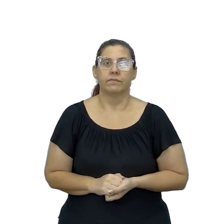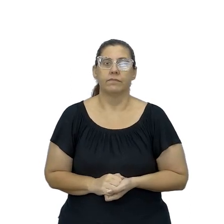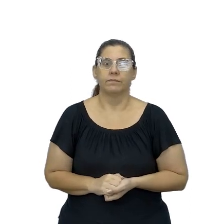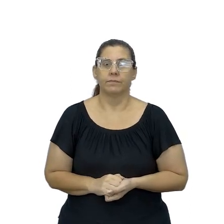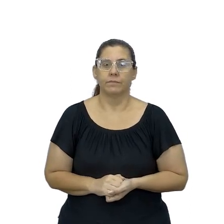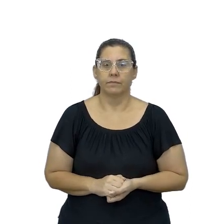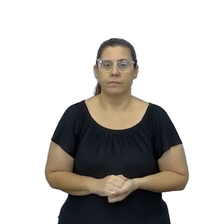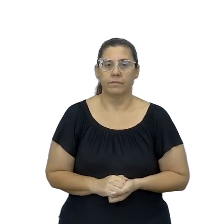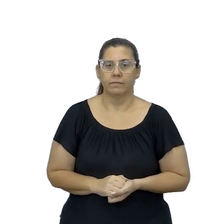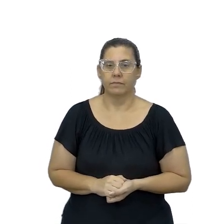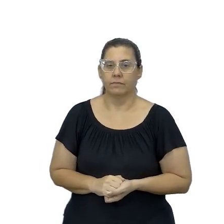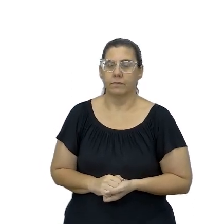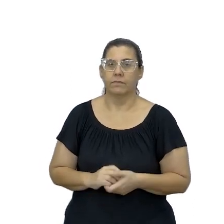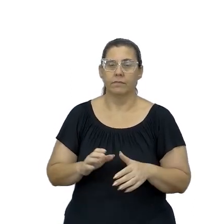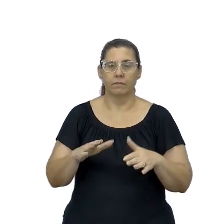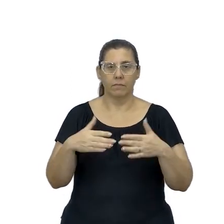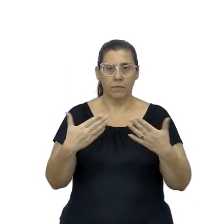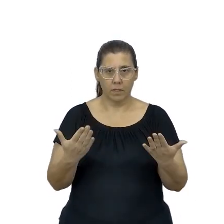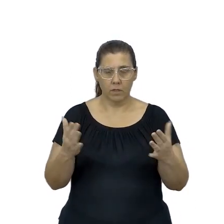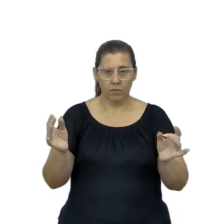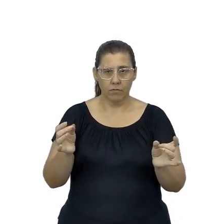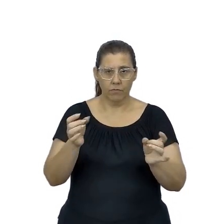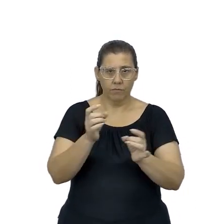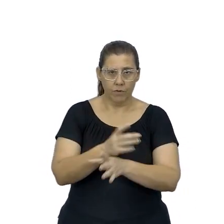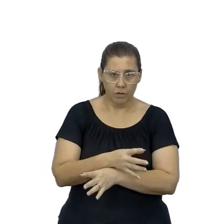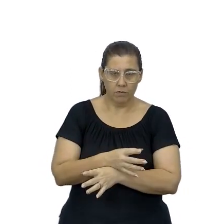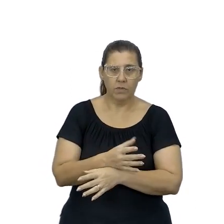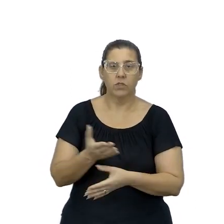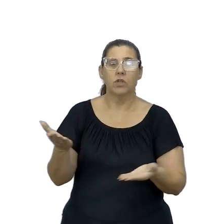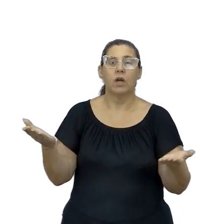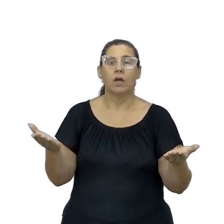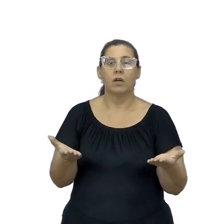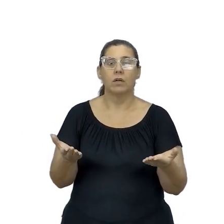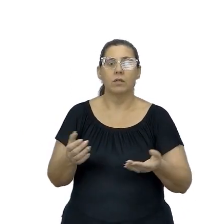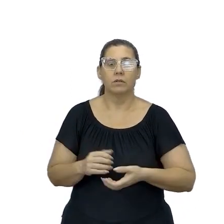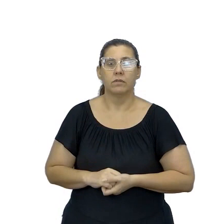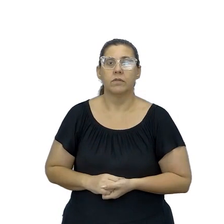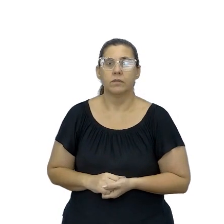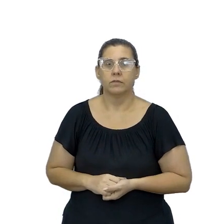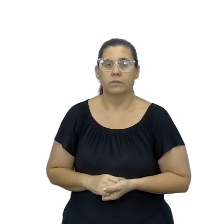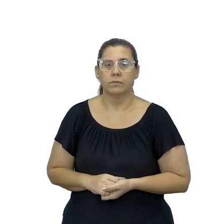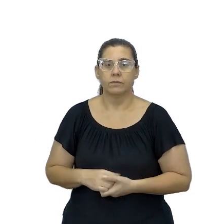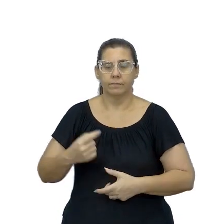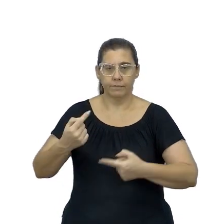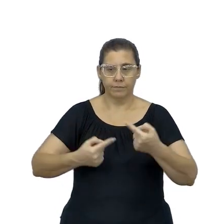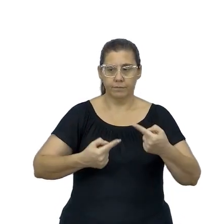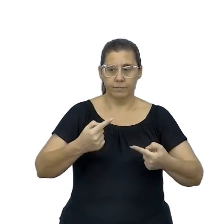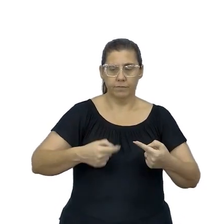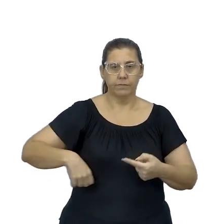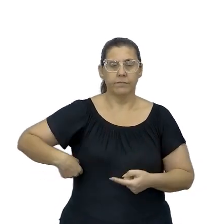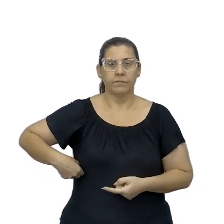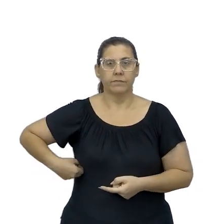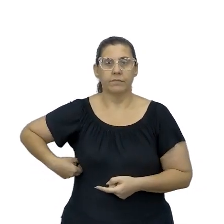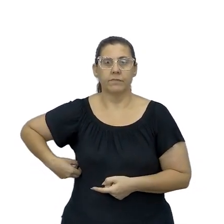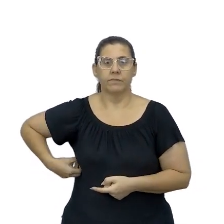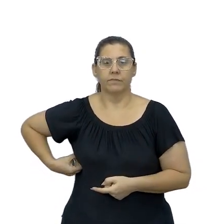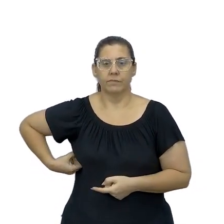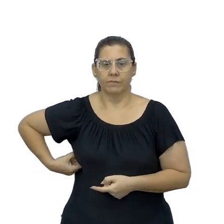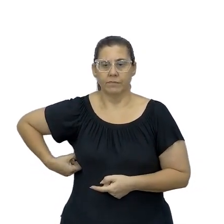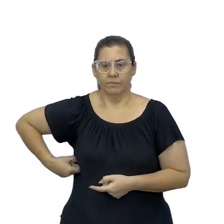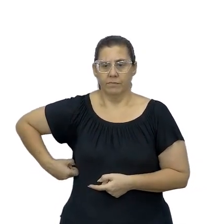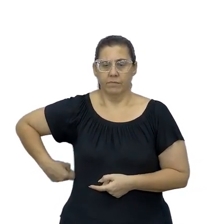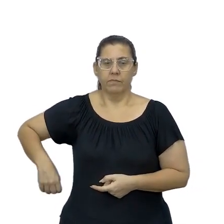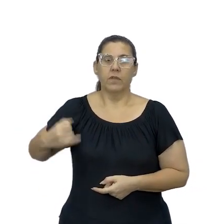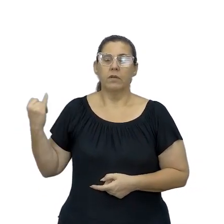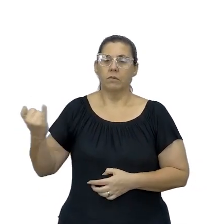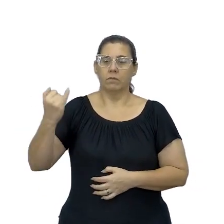E bom, para então a gente fechar, né, com chave de ouro essa discussão sobre o Jerome Bruner, é muito